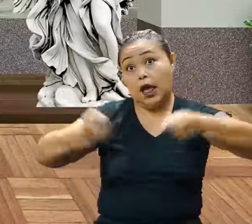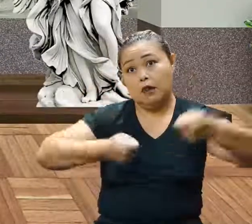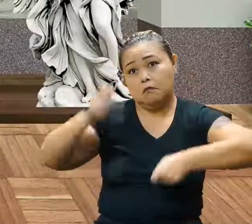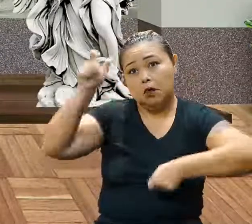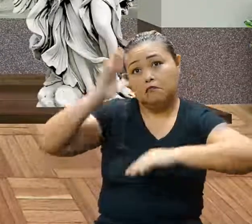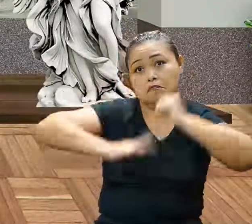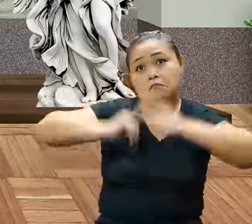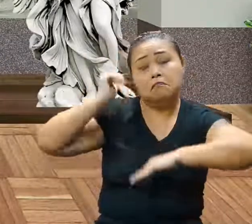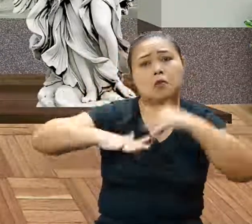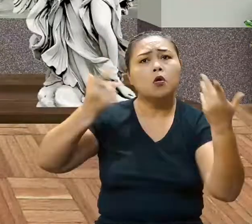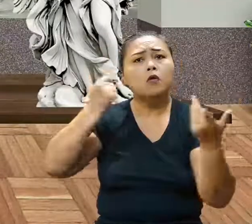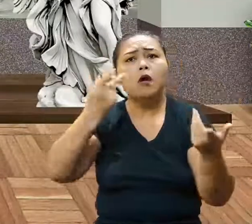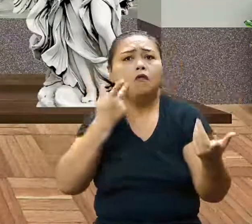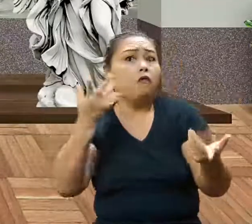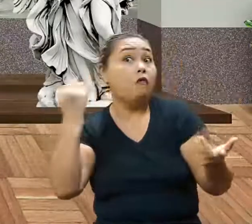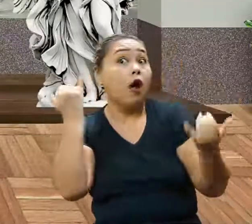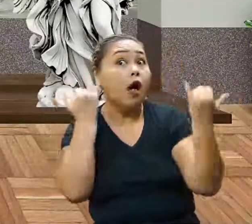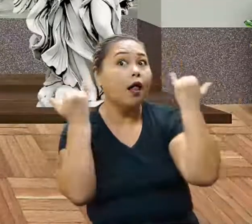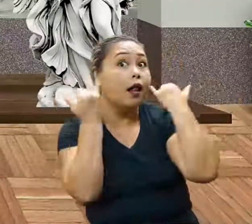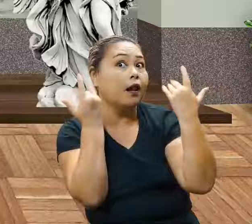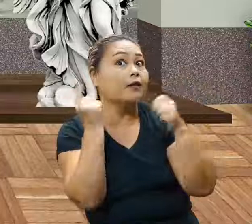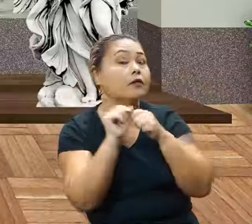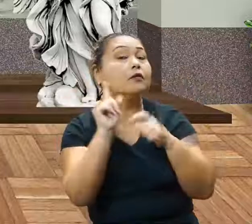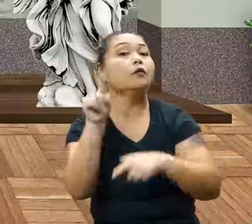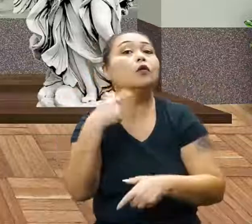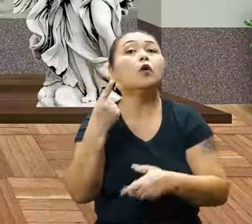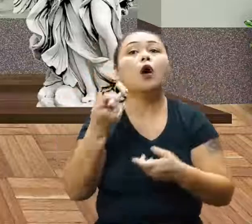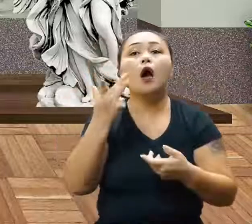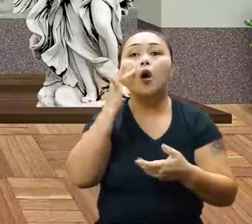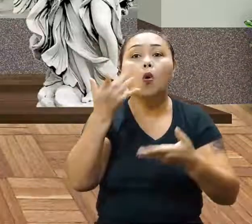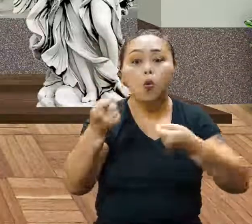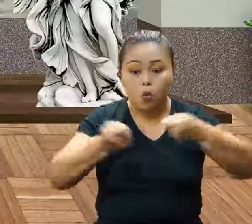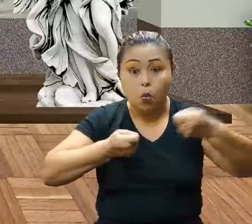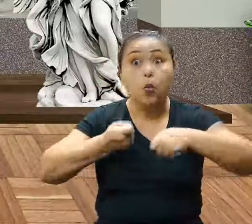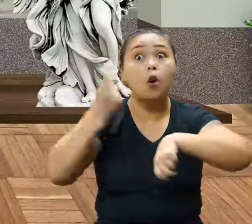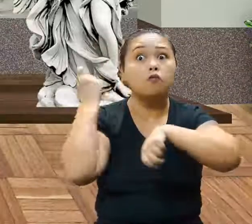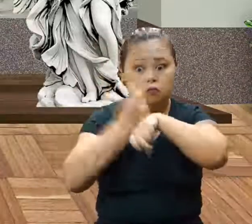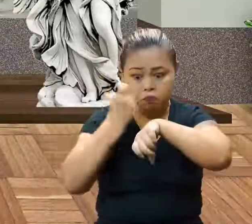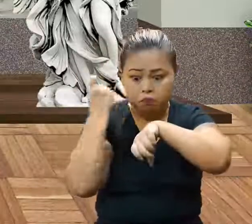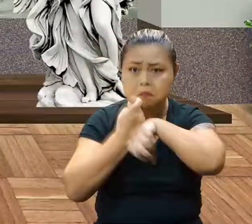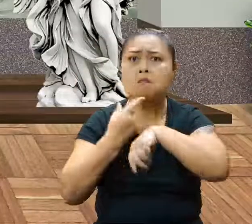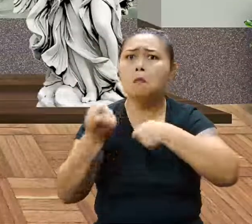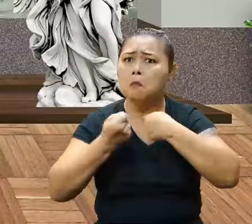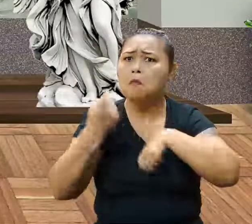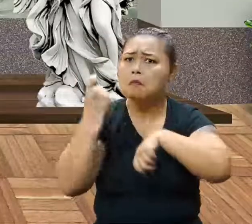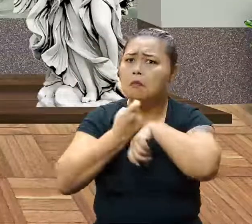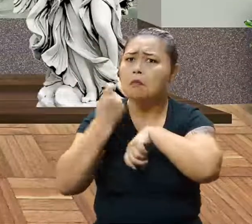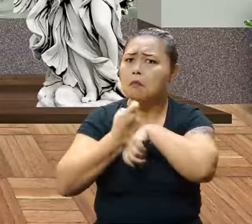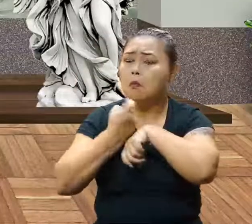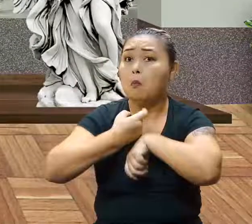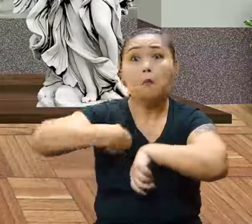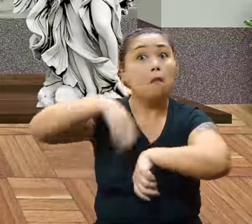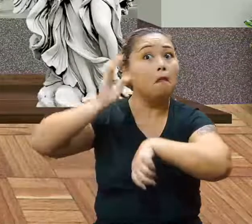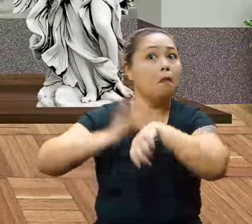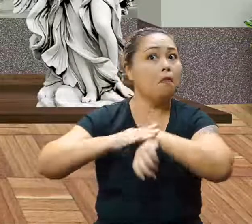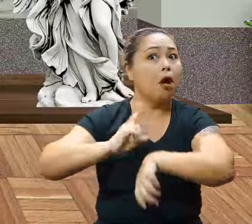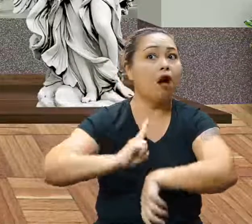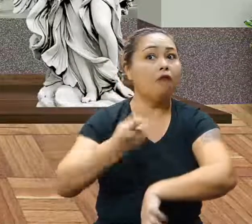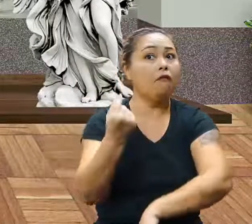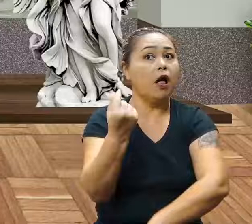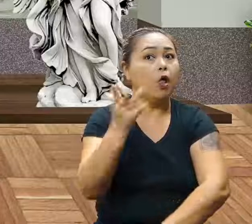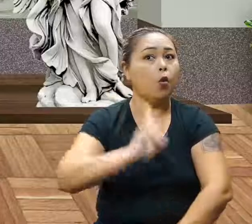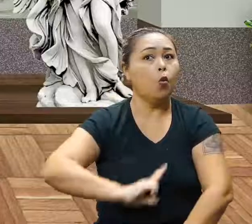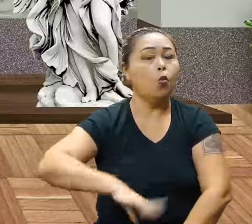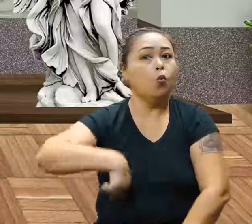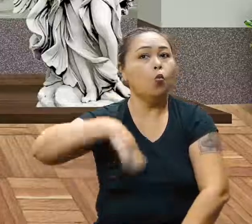eles mencionam que é um ouro com mais consistência, um ouro mais valioso,